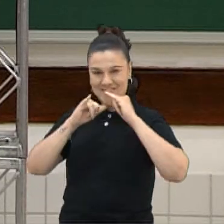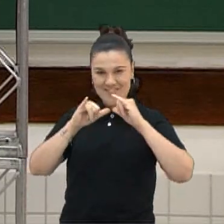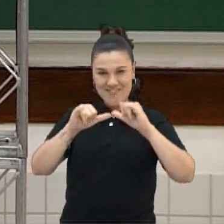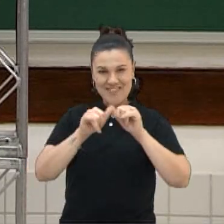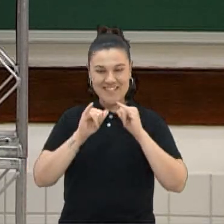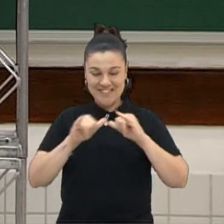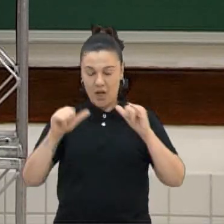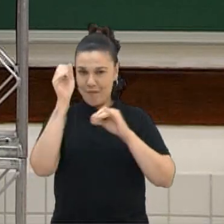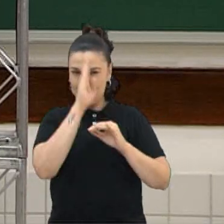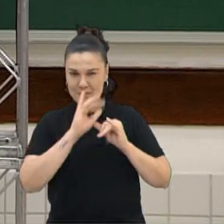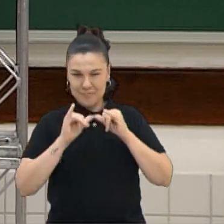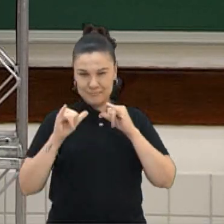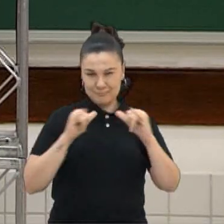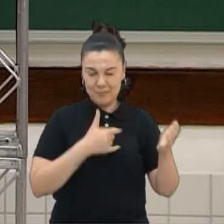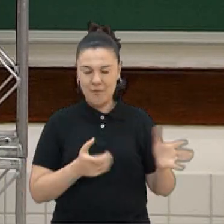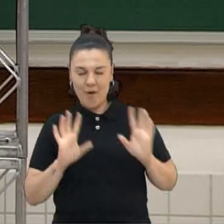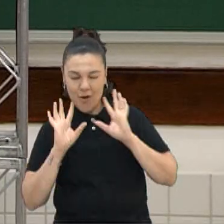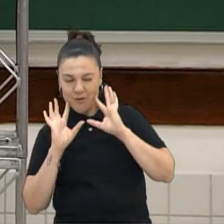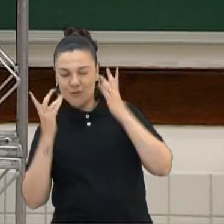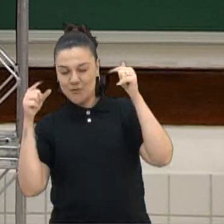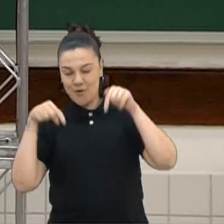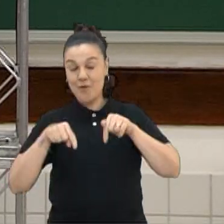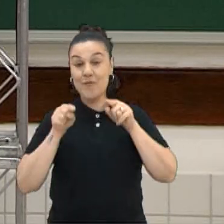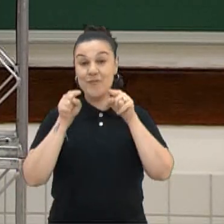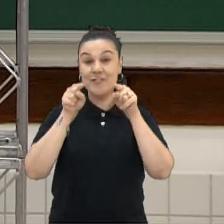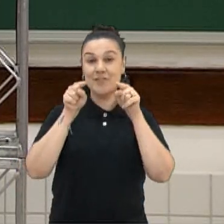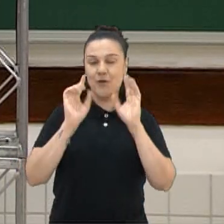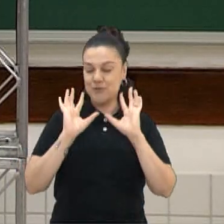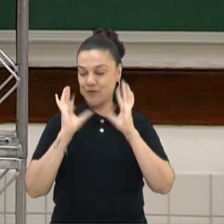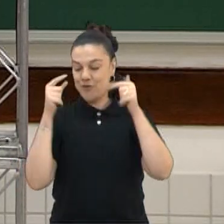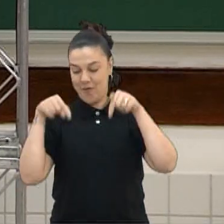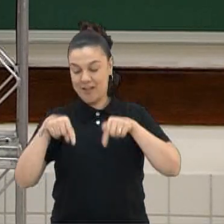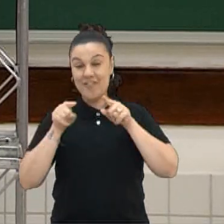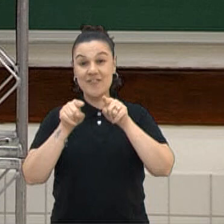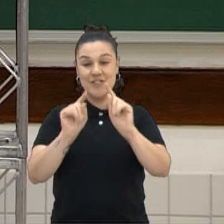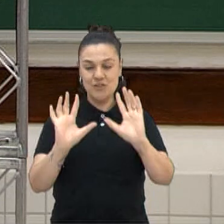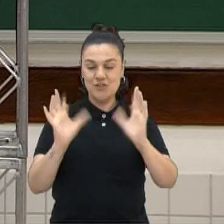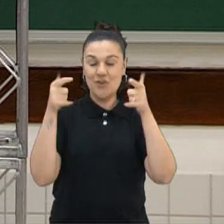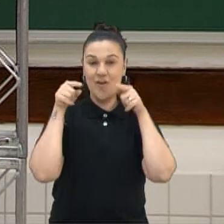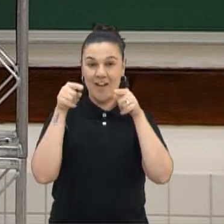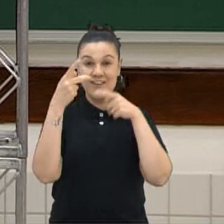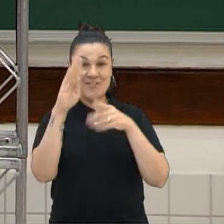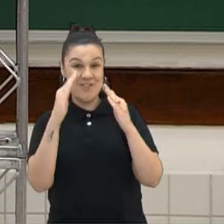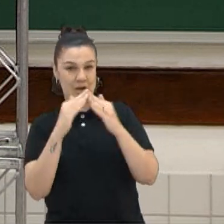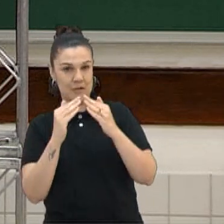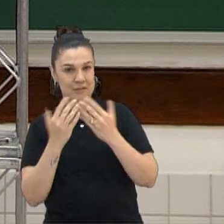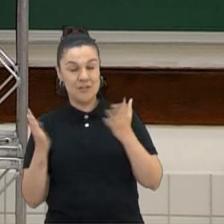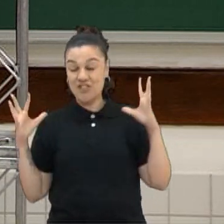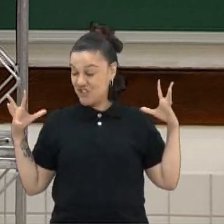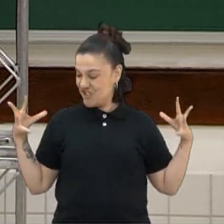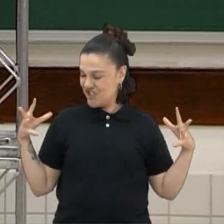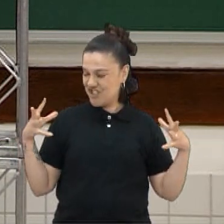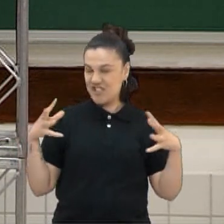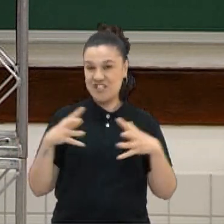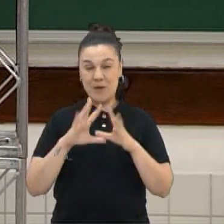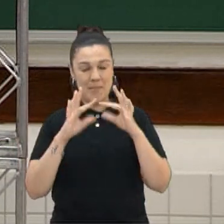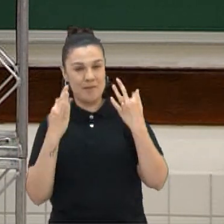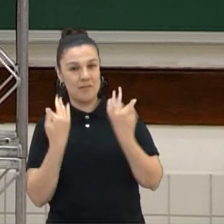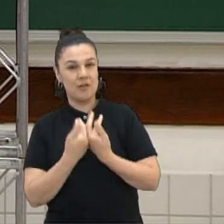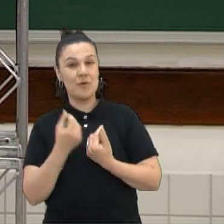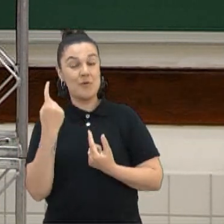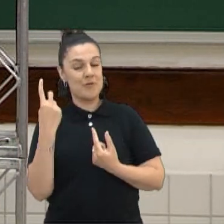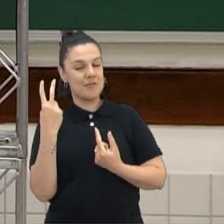dados, Brasil, vamos começar mais esse show. Eu aqui digo show, você também diz show aí da sua casa, chama toda a família